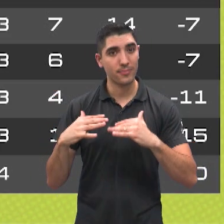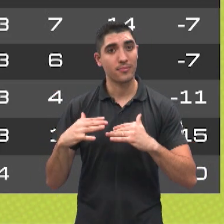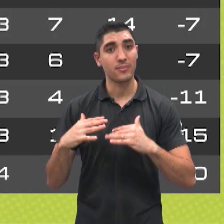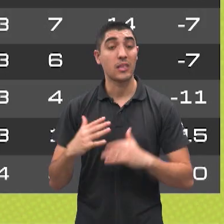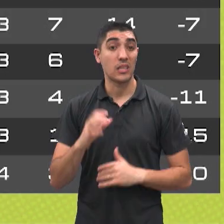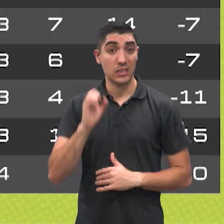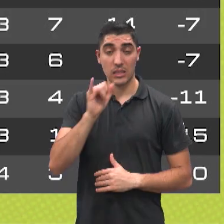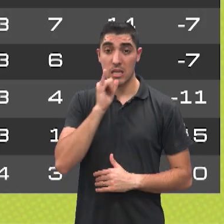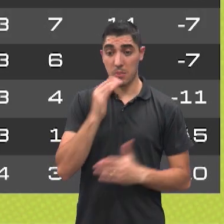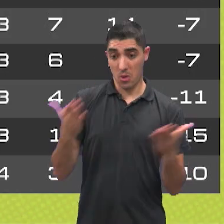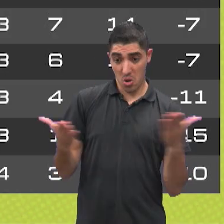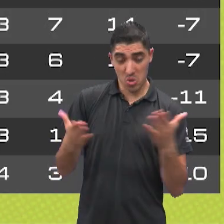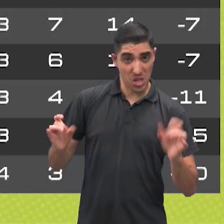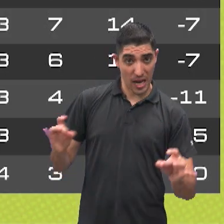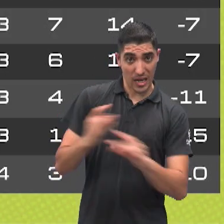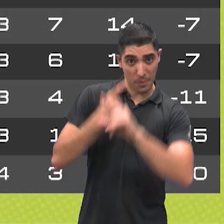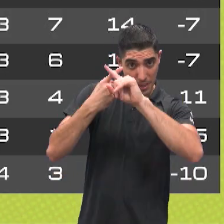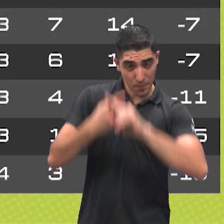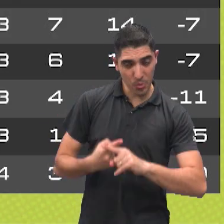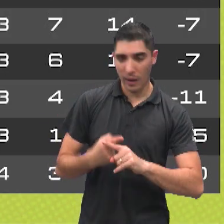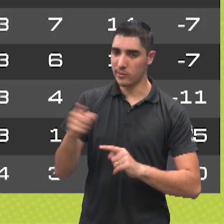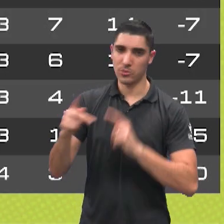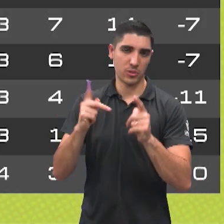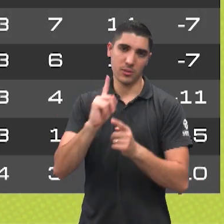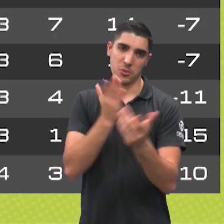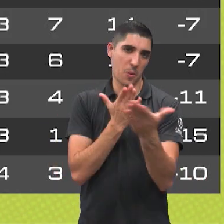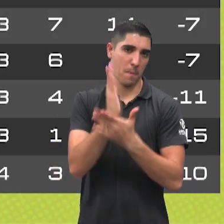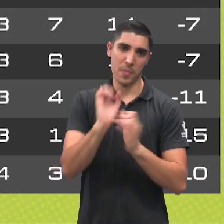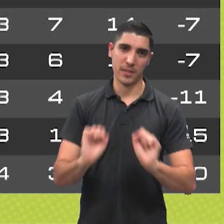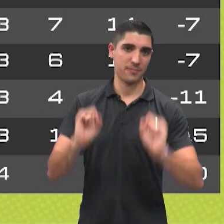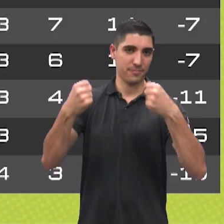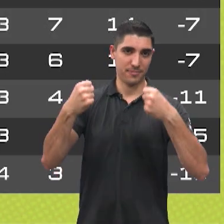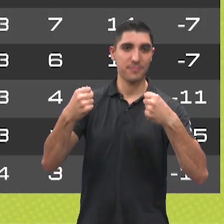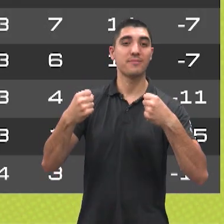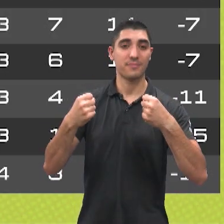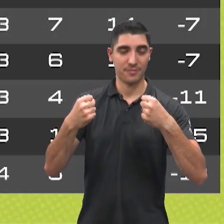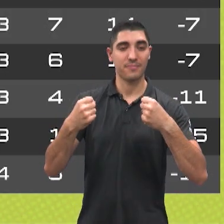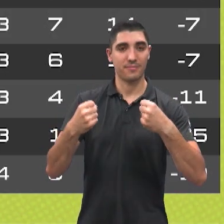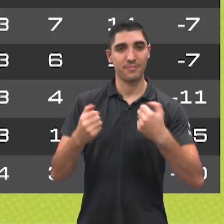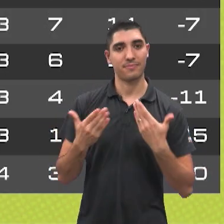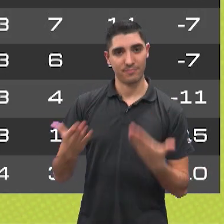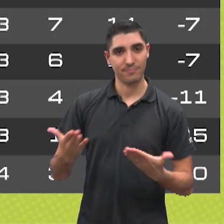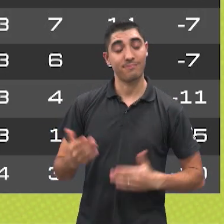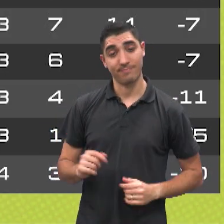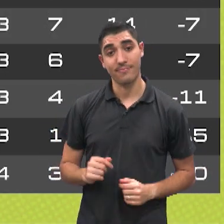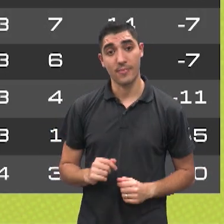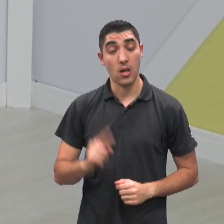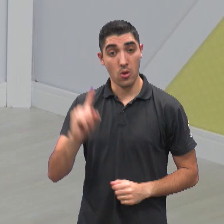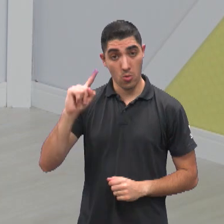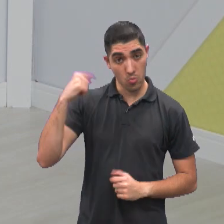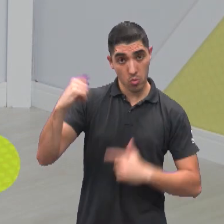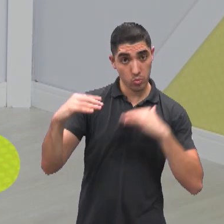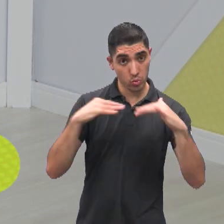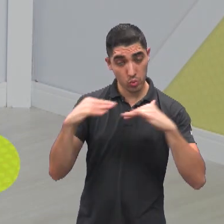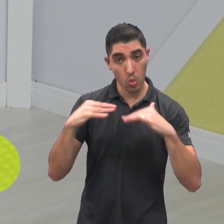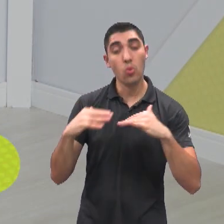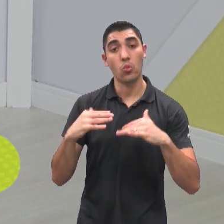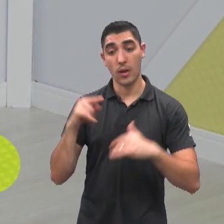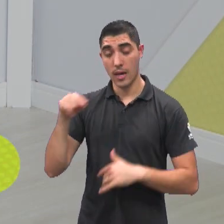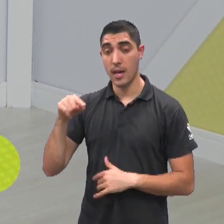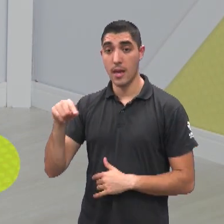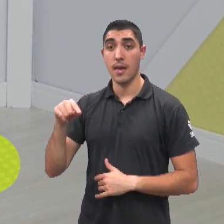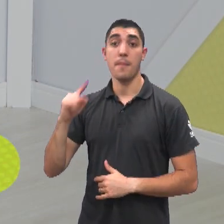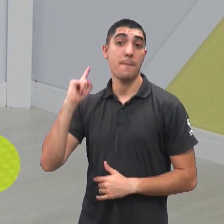os 16 primeiros. O São José na primeira posição, fora da zona de classificação. Próximo jogo do São José é contra o Minas,